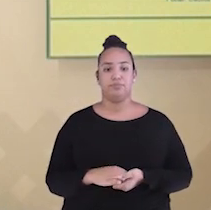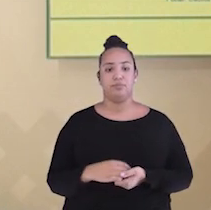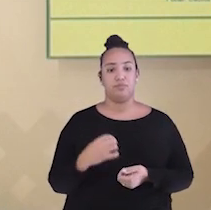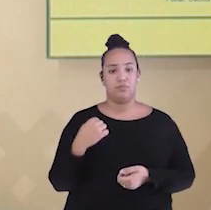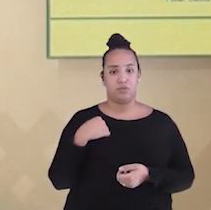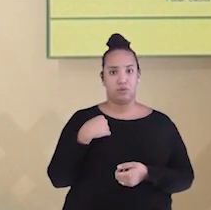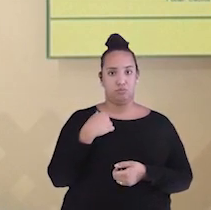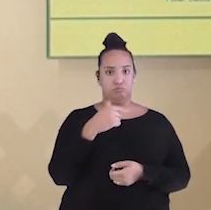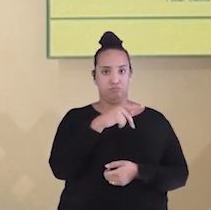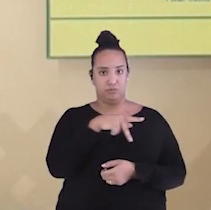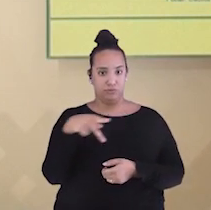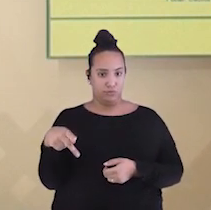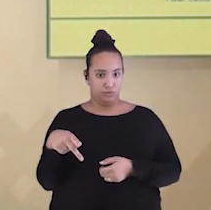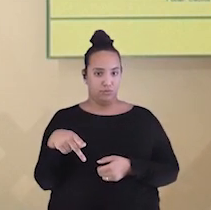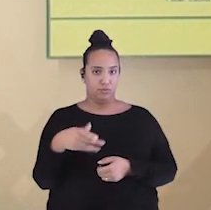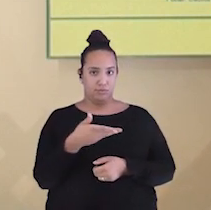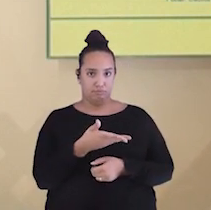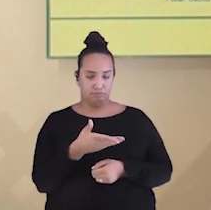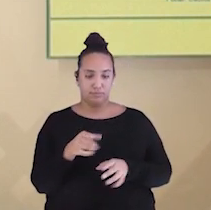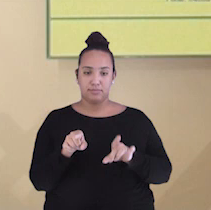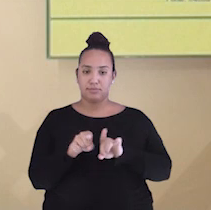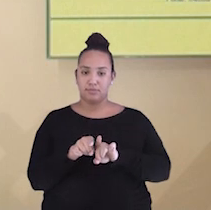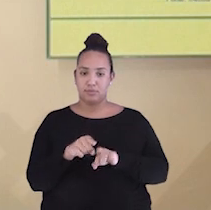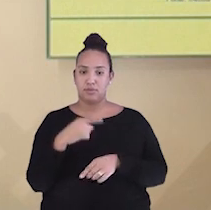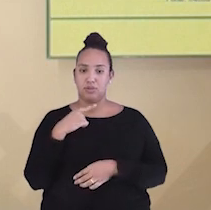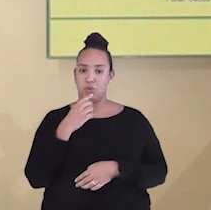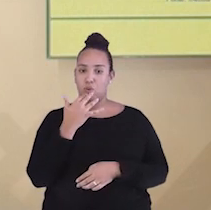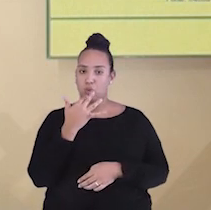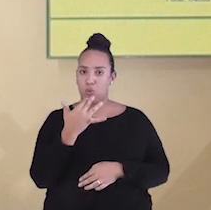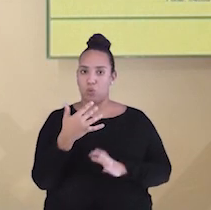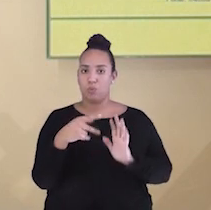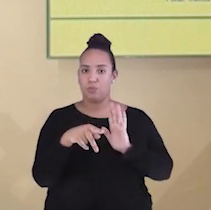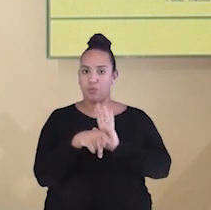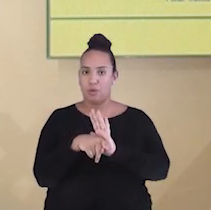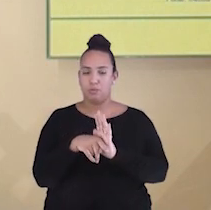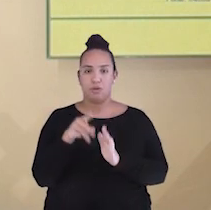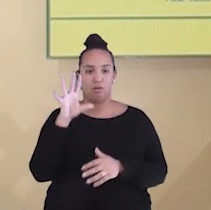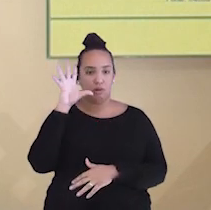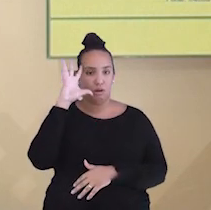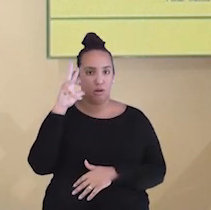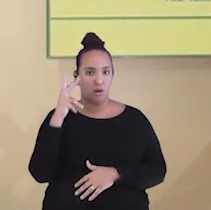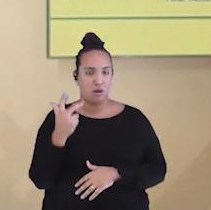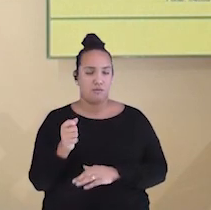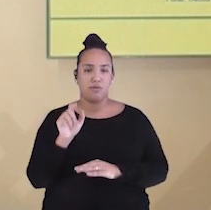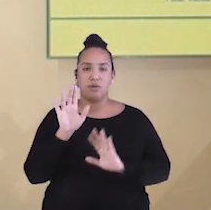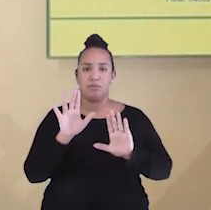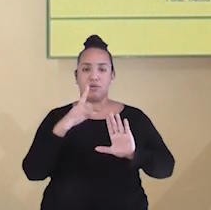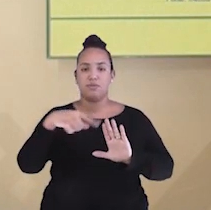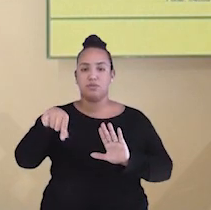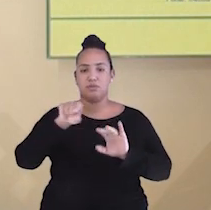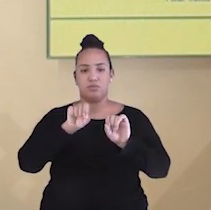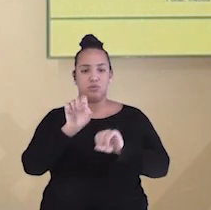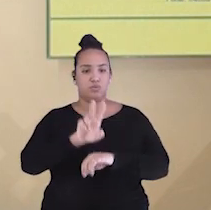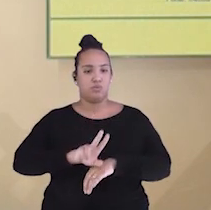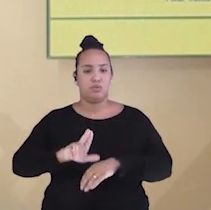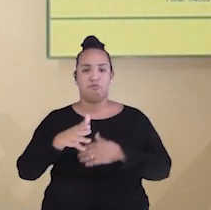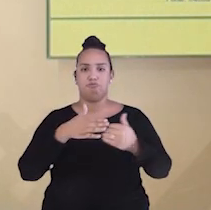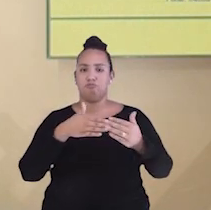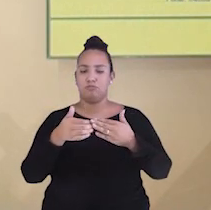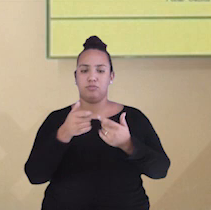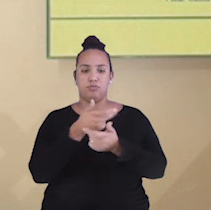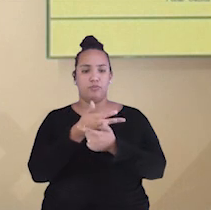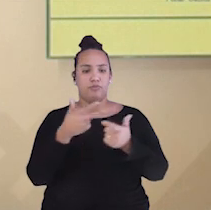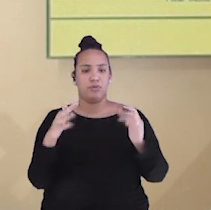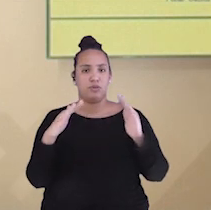professora Beatriz estamos aqui com um tecido bem estampado, bem bonito, com uma estampa africana. Mas vocês podem usar o que vocês tiverem em casa, tá